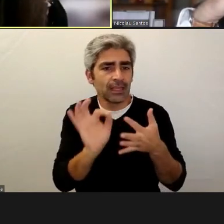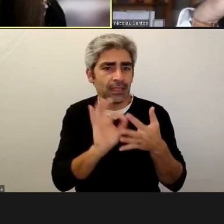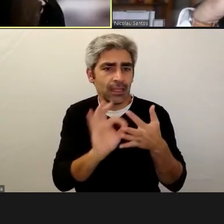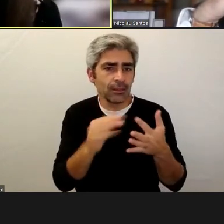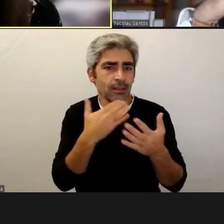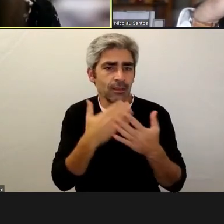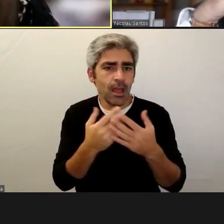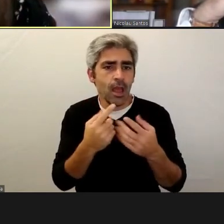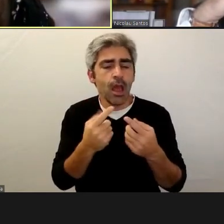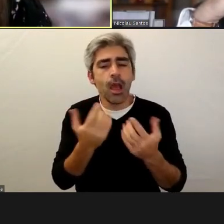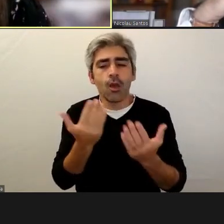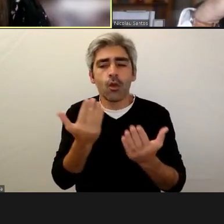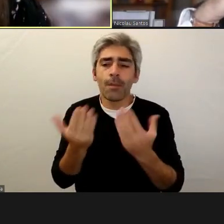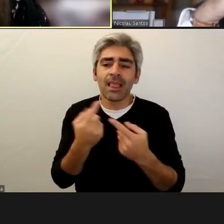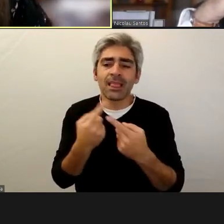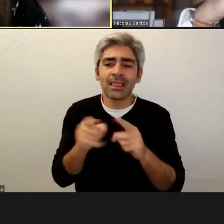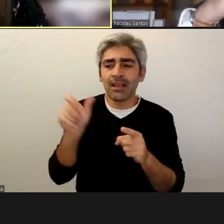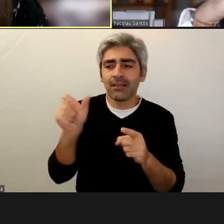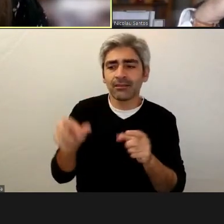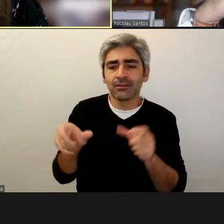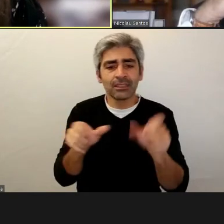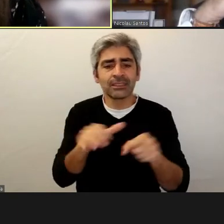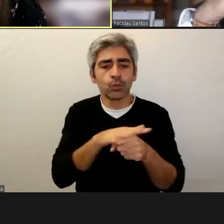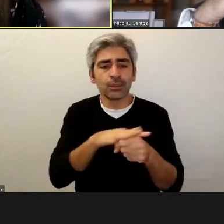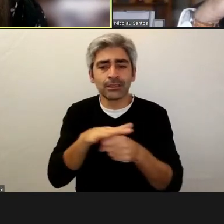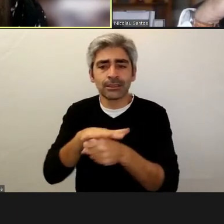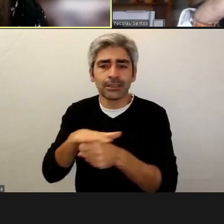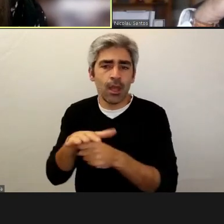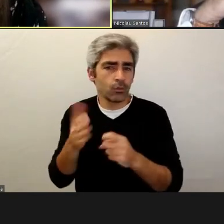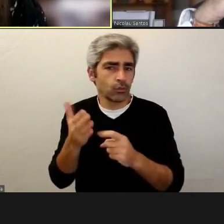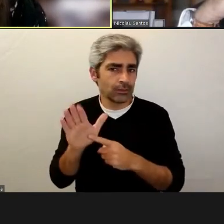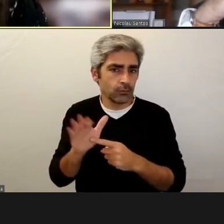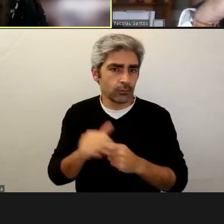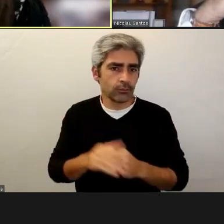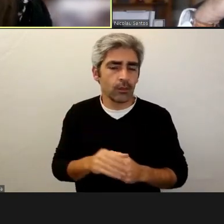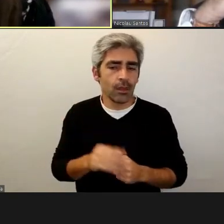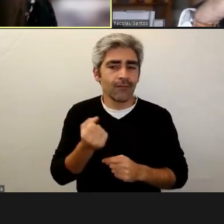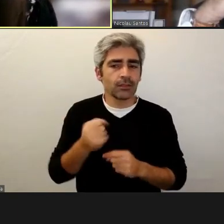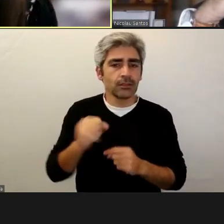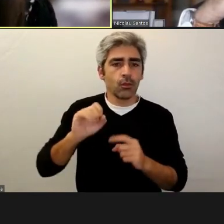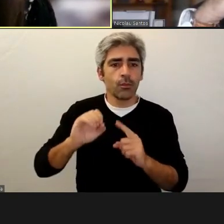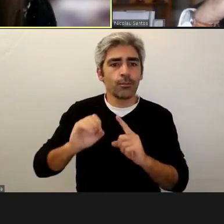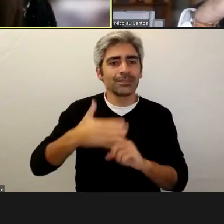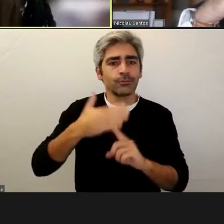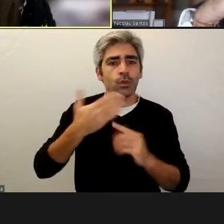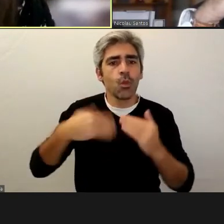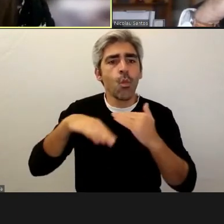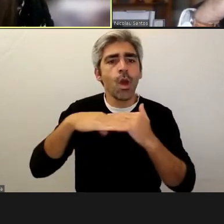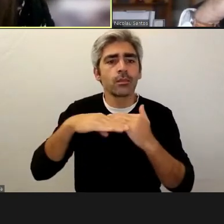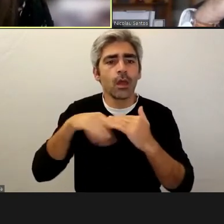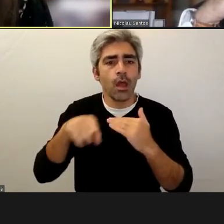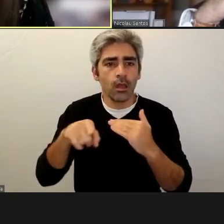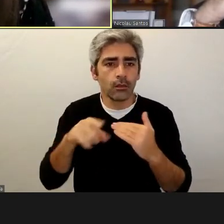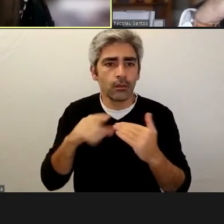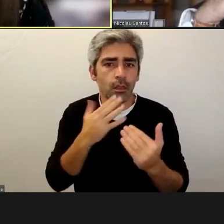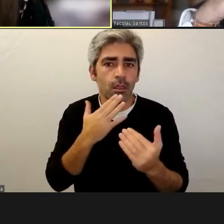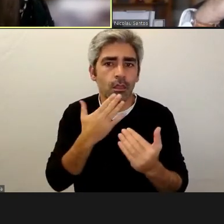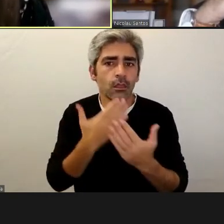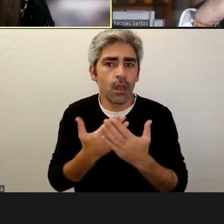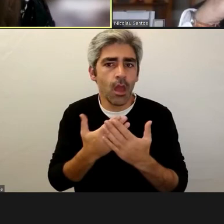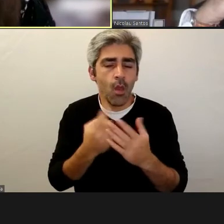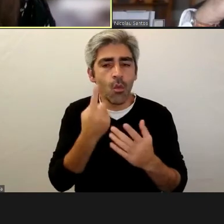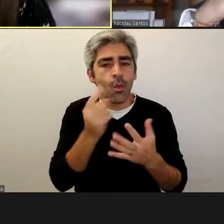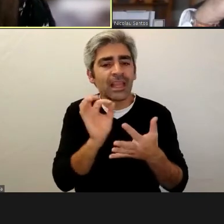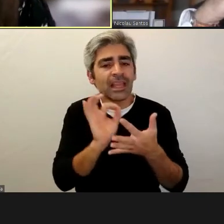uma distinção. Portanto, no fundo, a violação do princípio da igualdade resultará da adoção de um